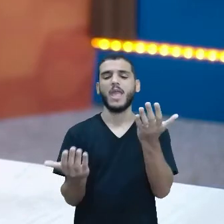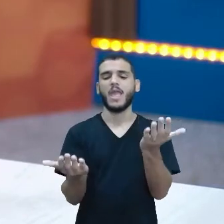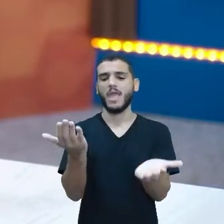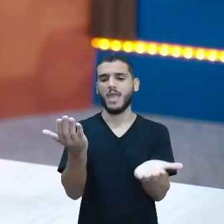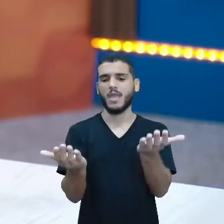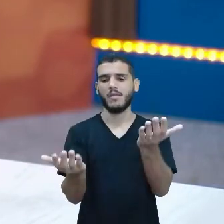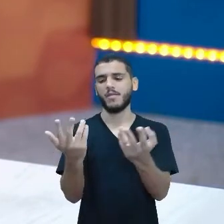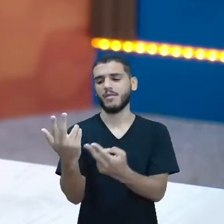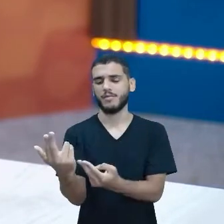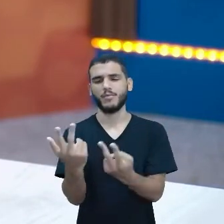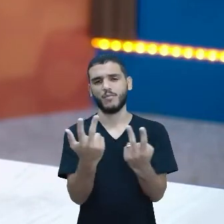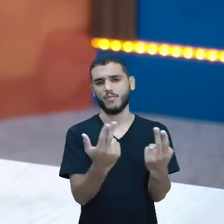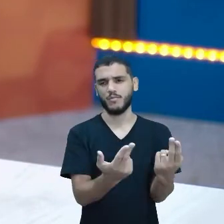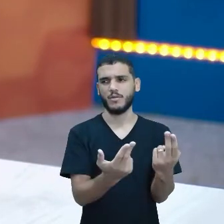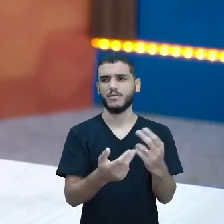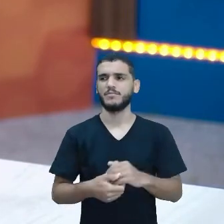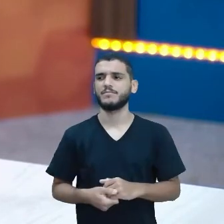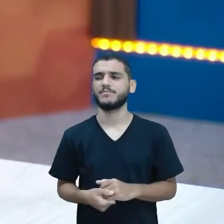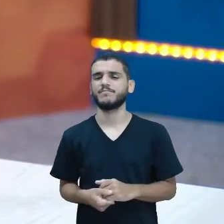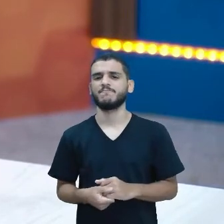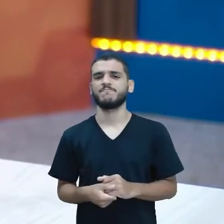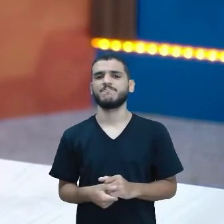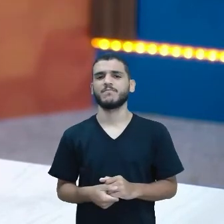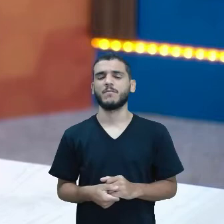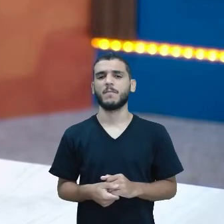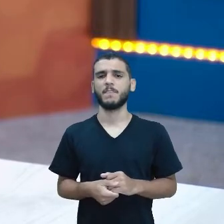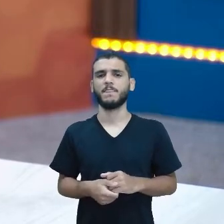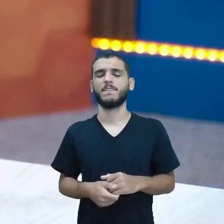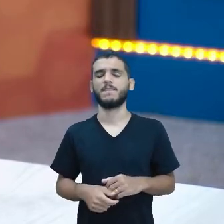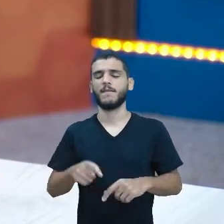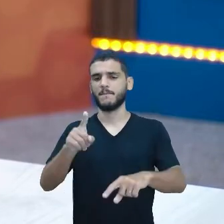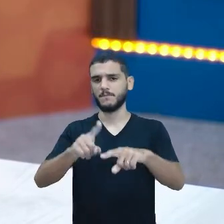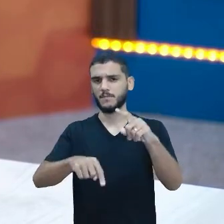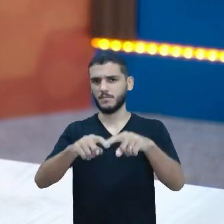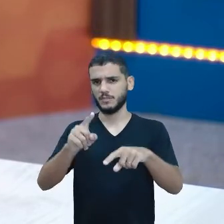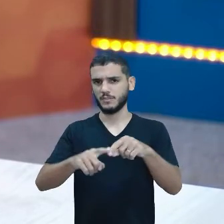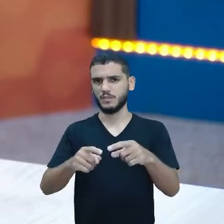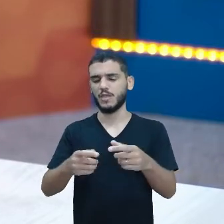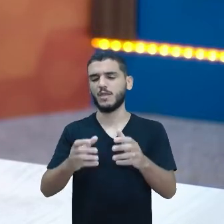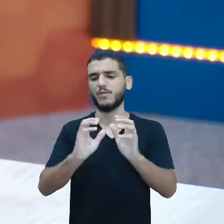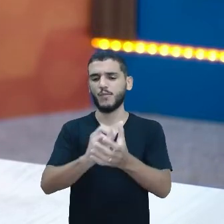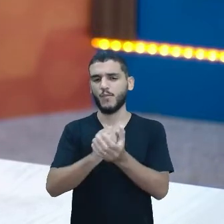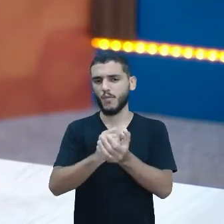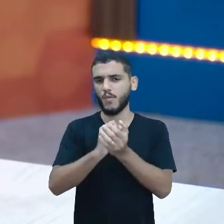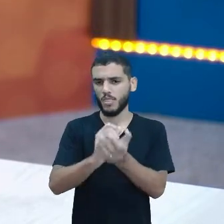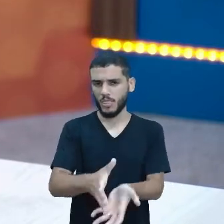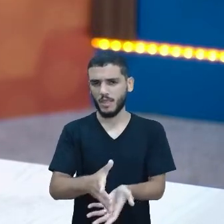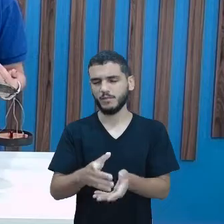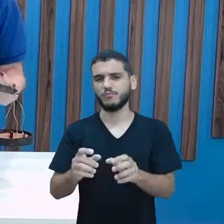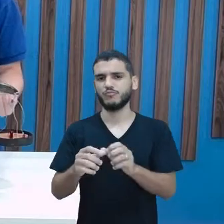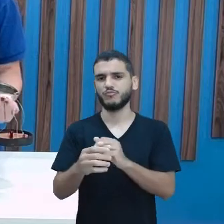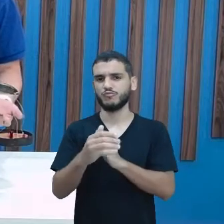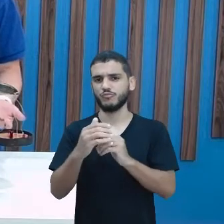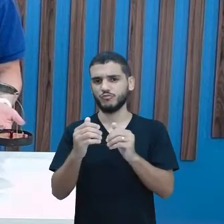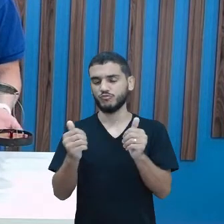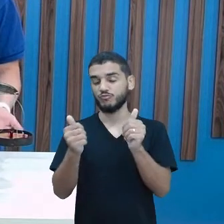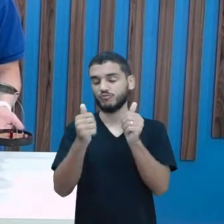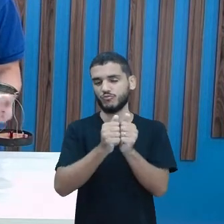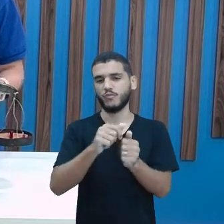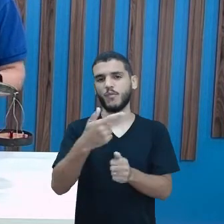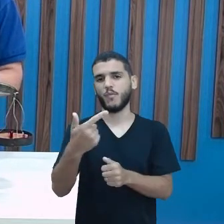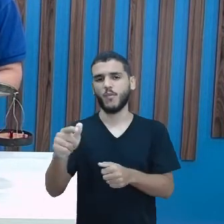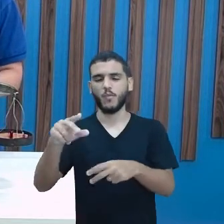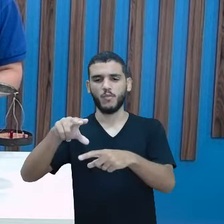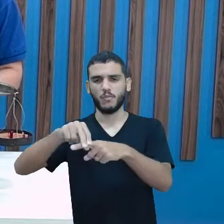igualdade. Por quê? O objeto dado, com esses objetos aqui, os pregadores, eles têm a mesma